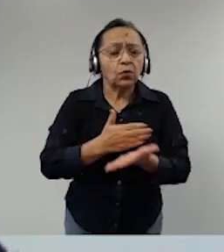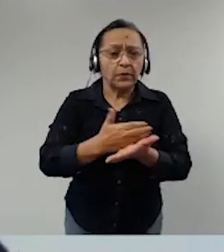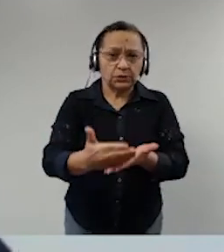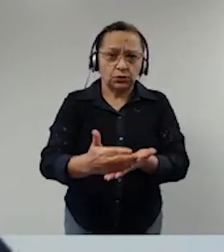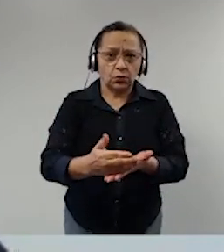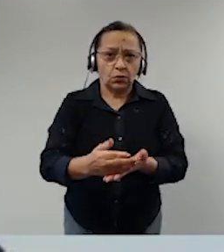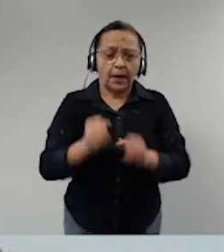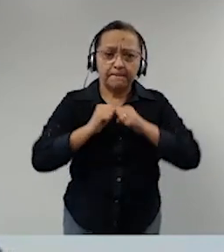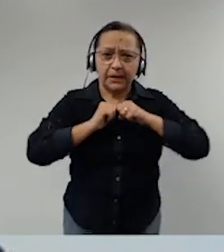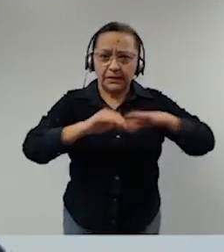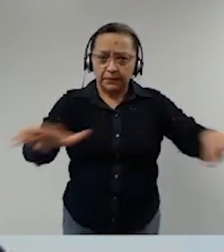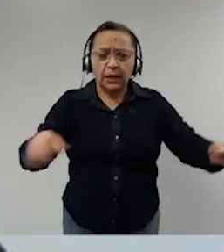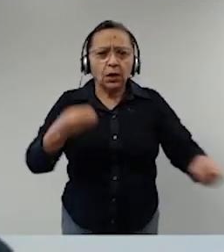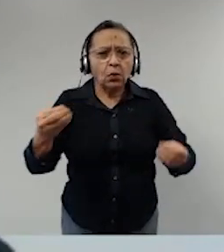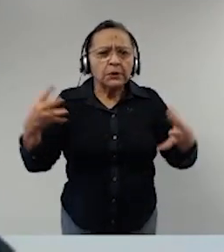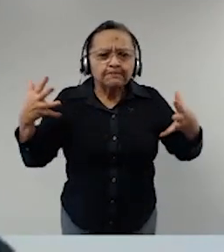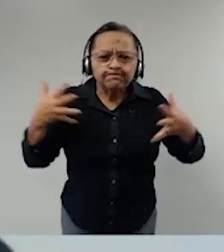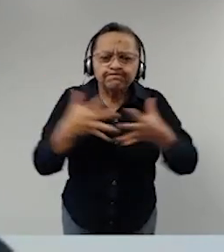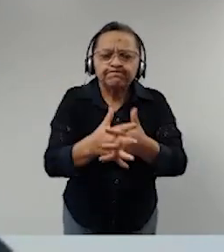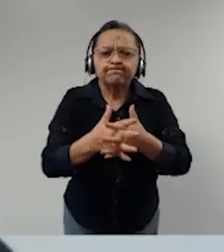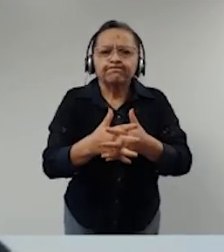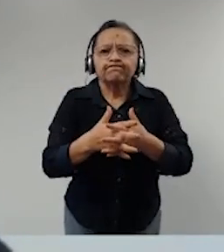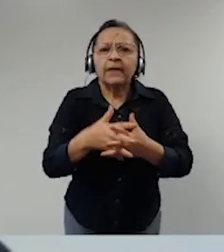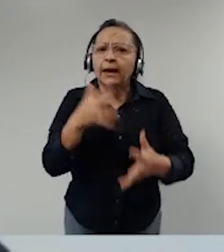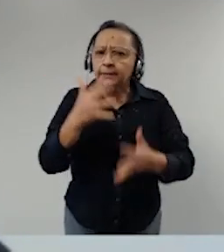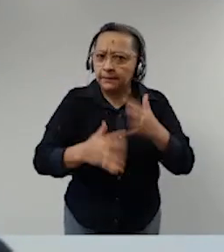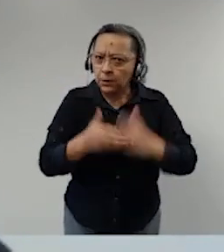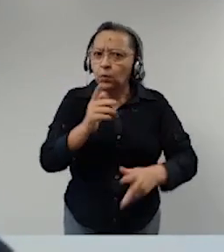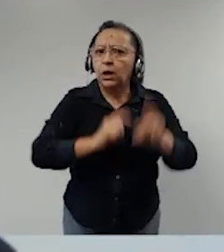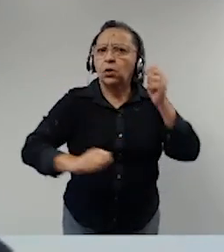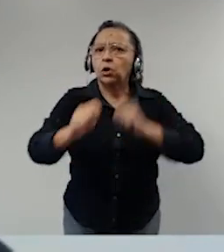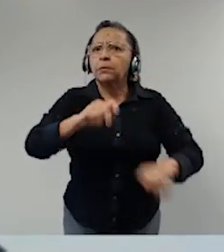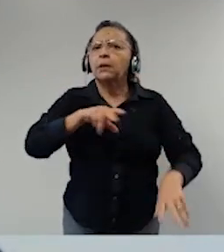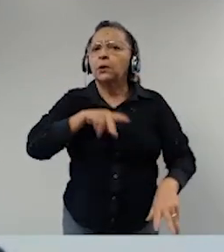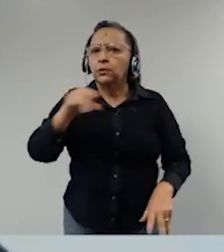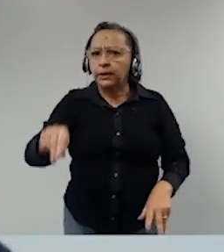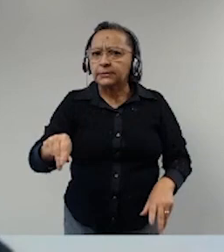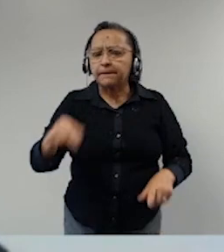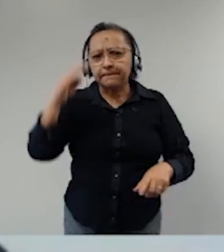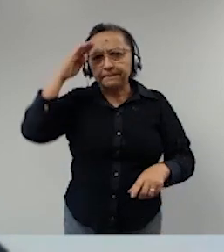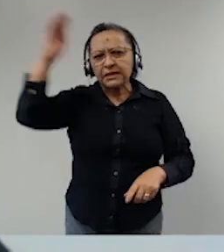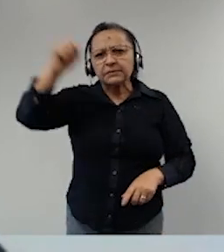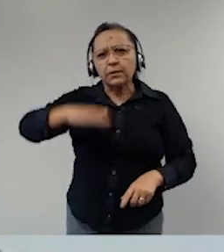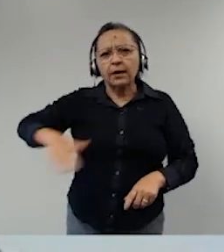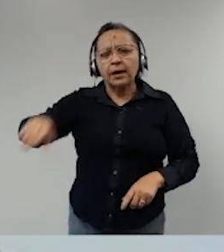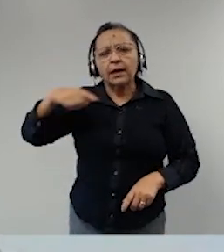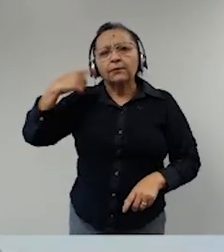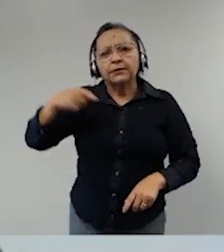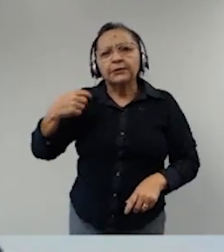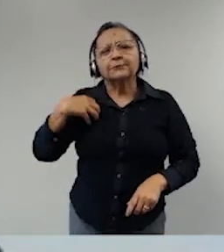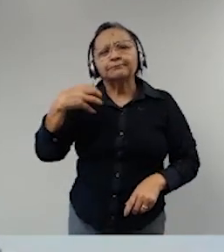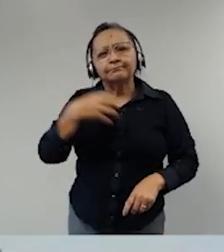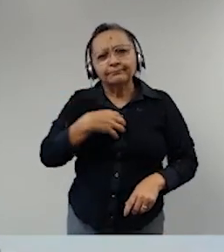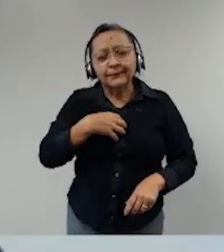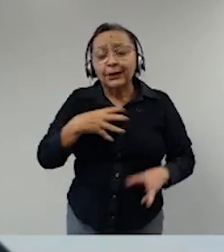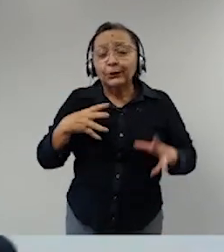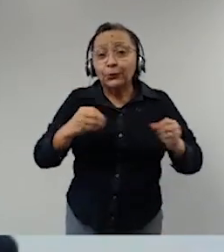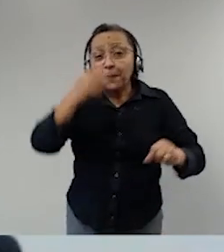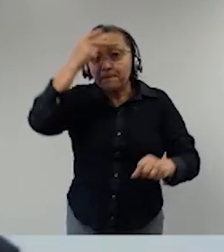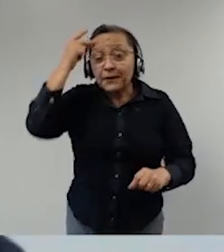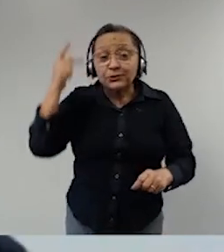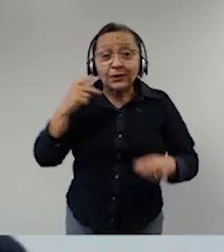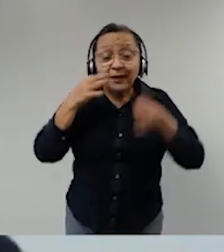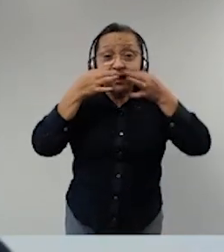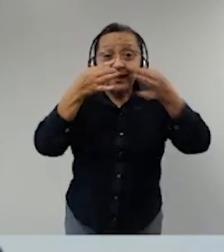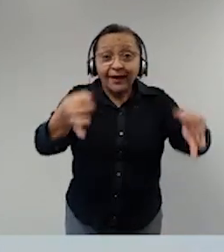a economia portuguesa de lá para cá, e em especial a advocacia? Tenho certeza que todos aqueles que nos assistem